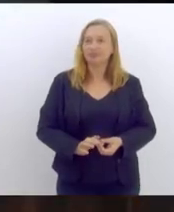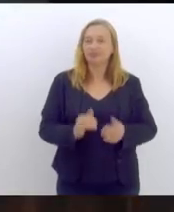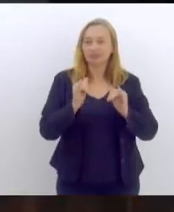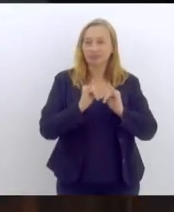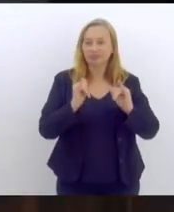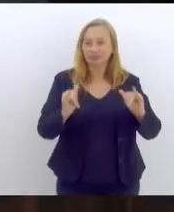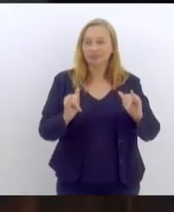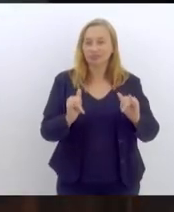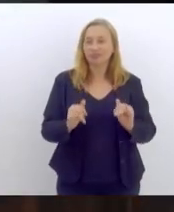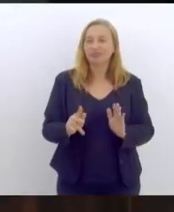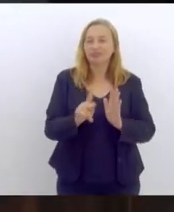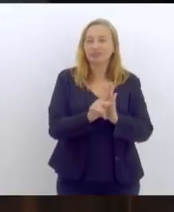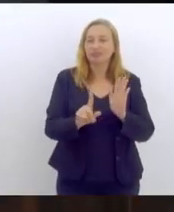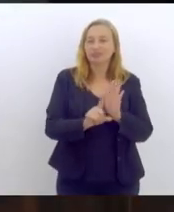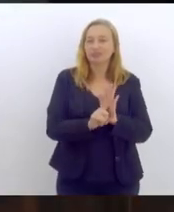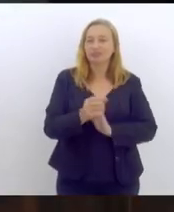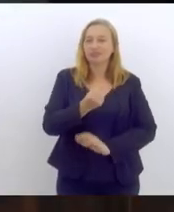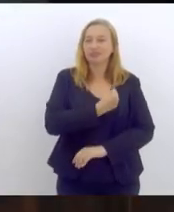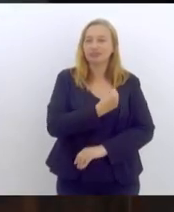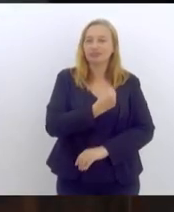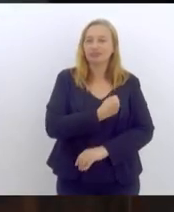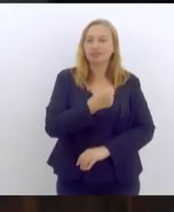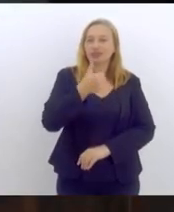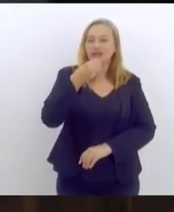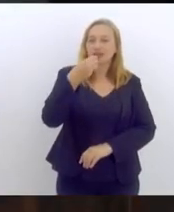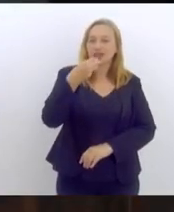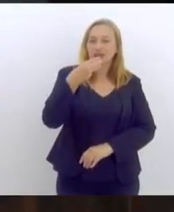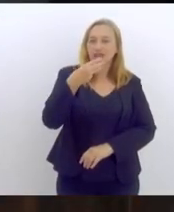Anuncio. Projeto de lei de número